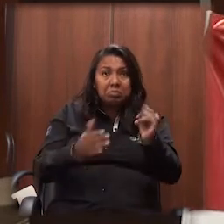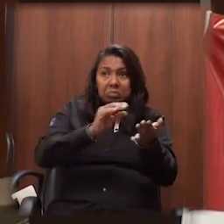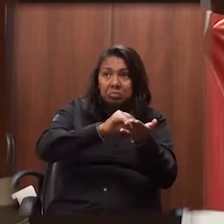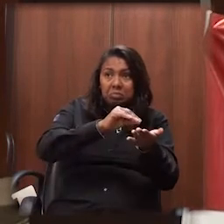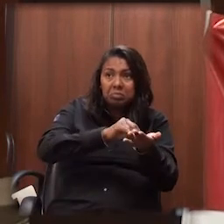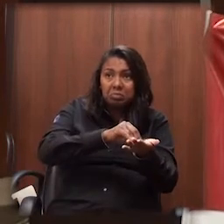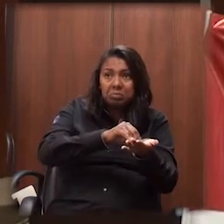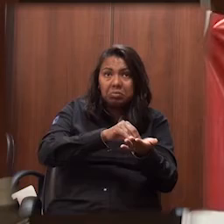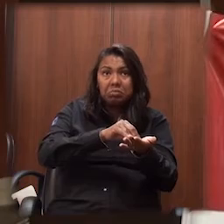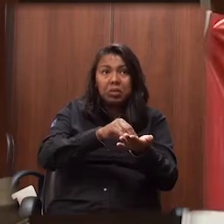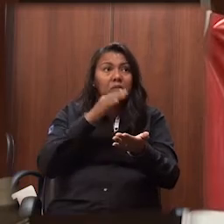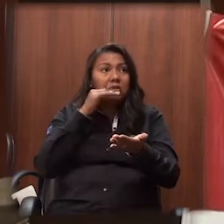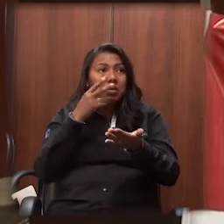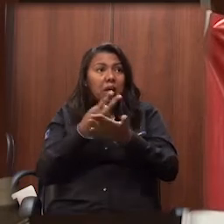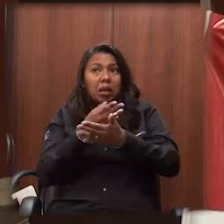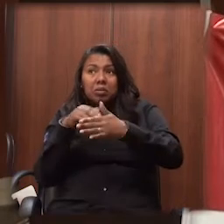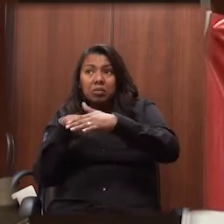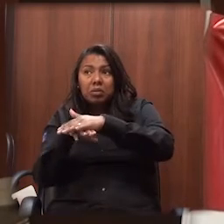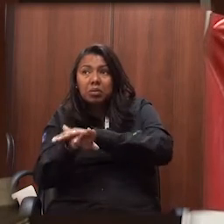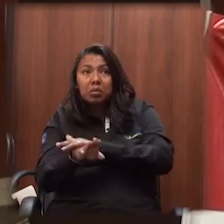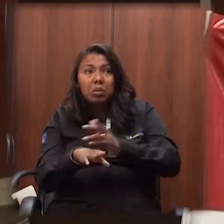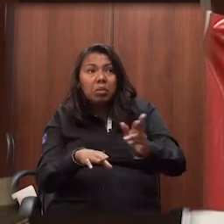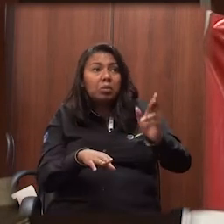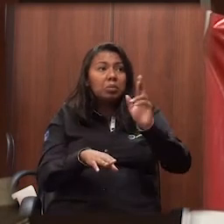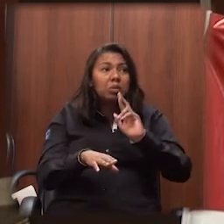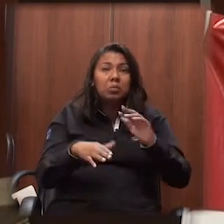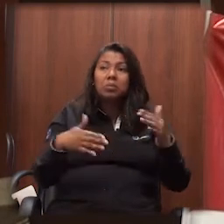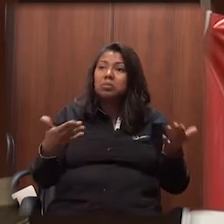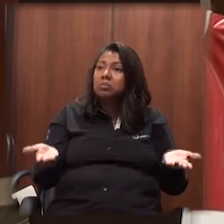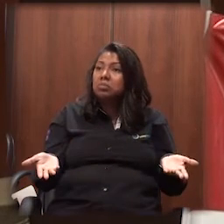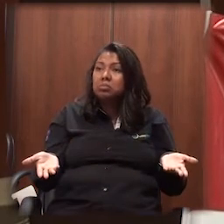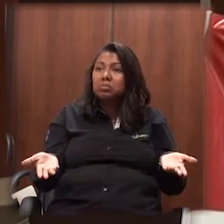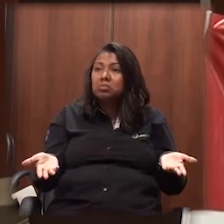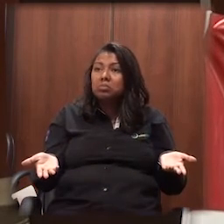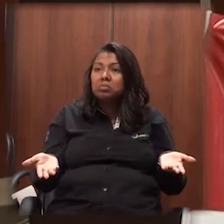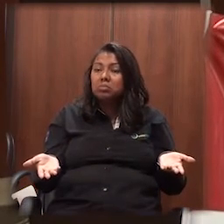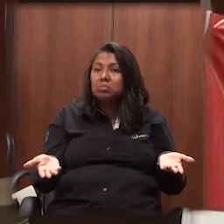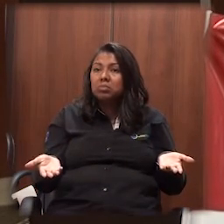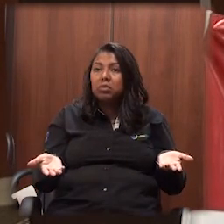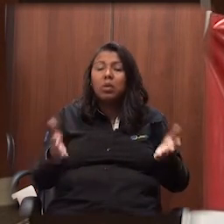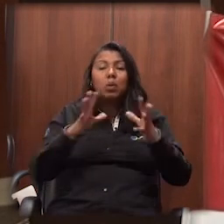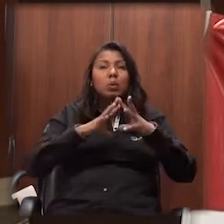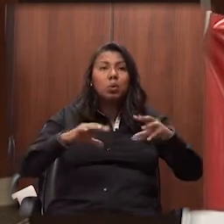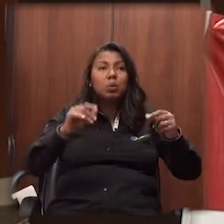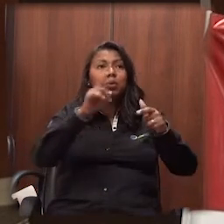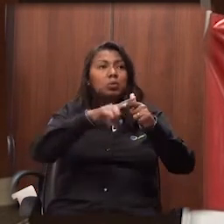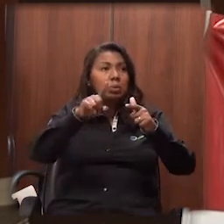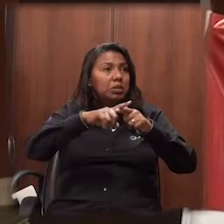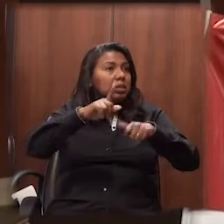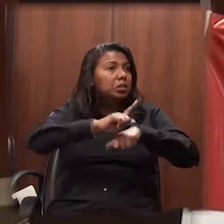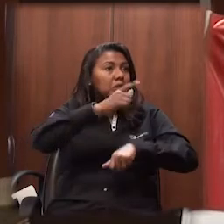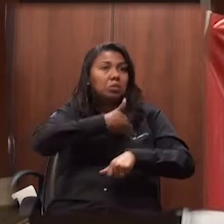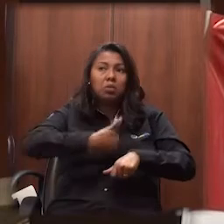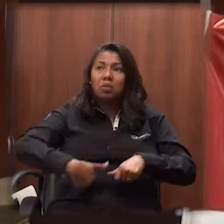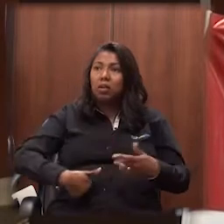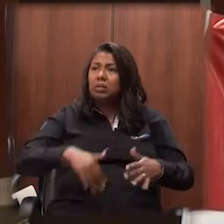caiu na mão do funcionário errado, não responderam ao ofício. Todos os problemas da gestão pública comparecem aí. Não sabem do que